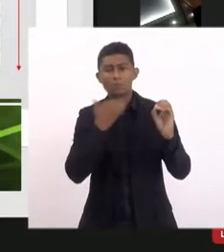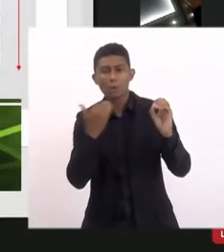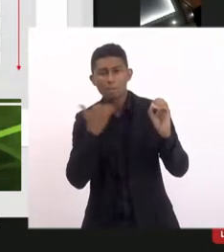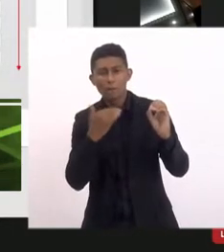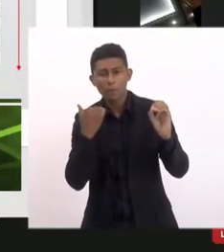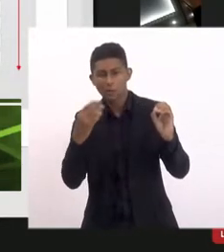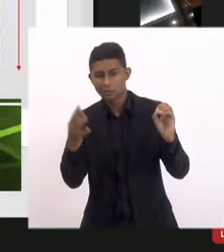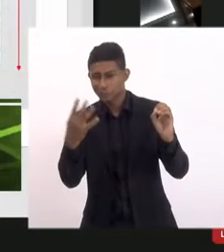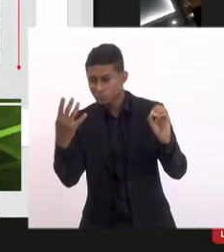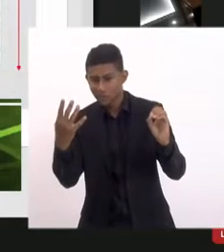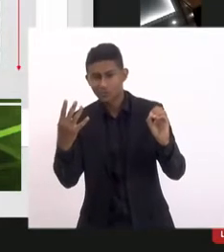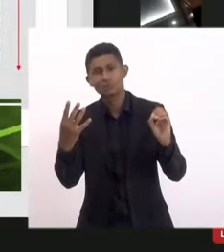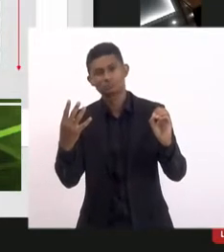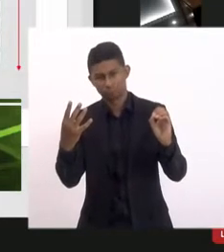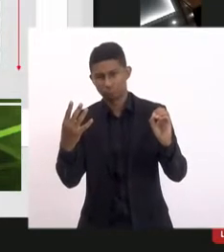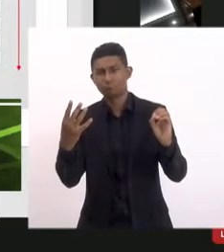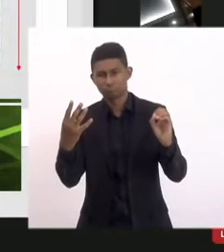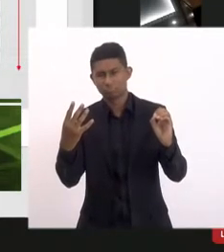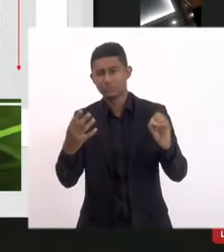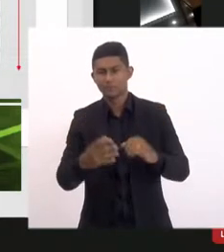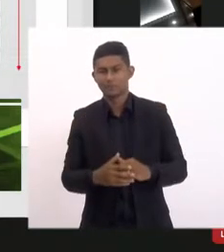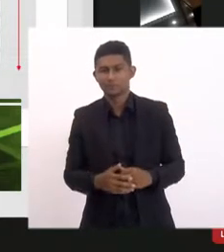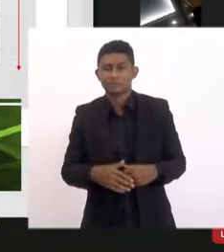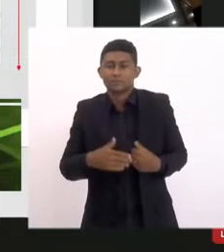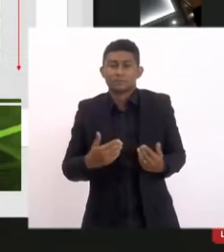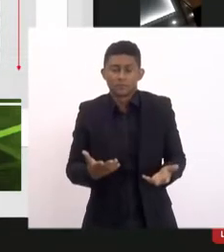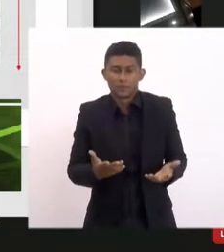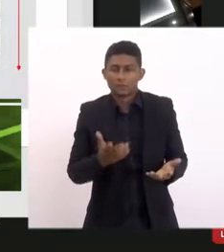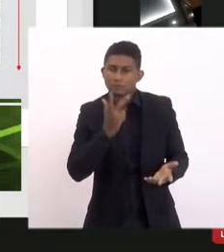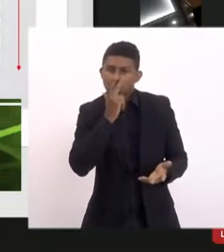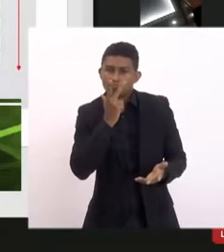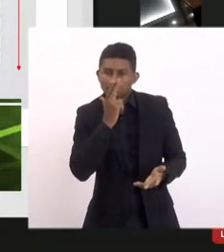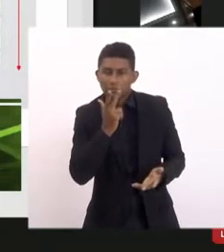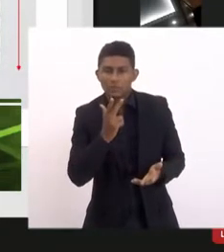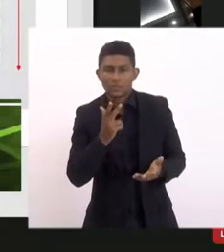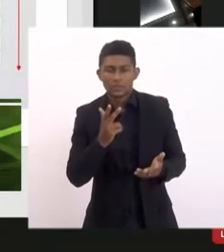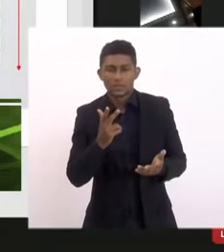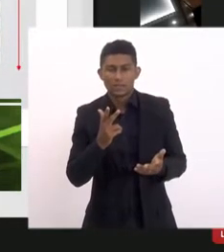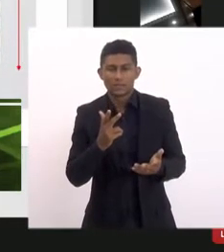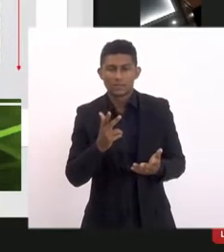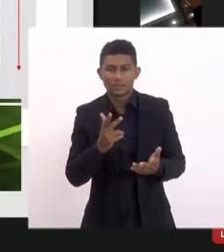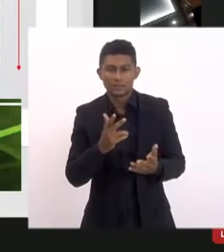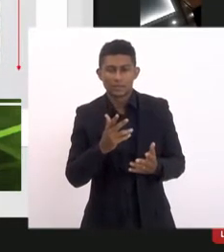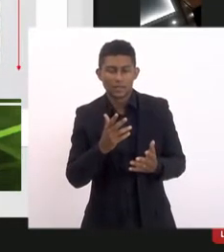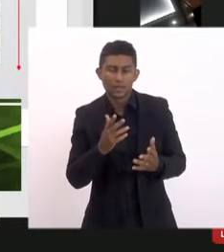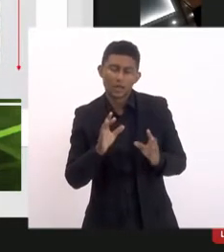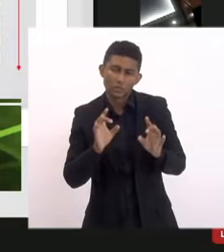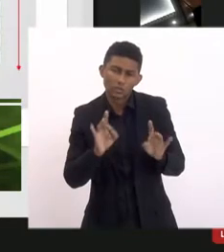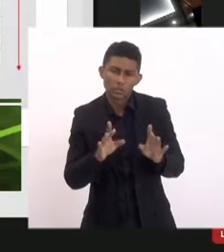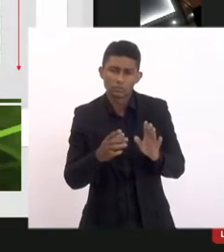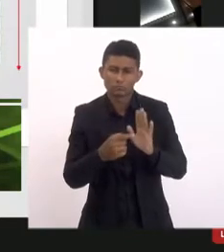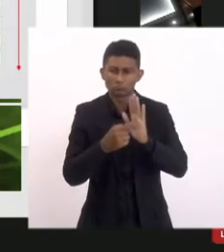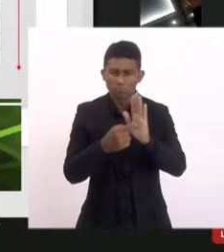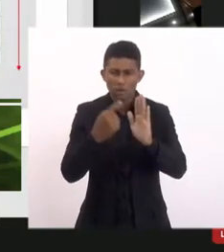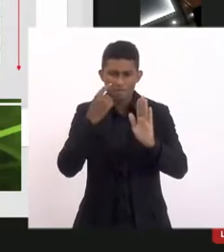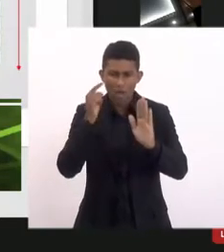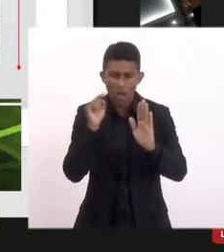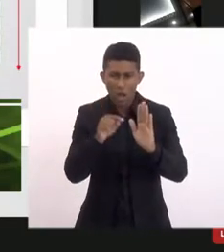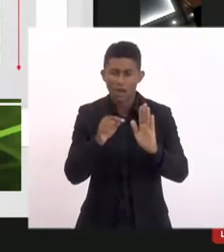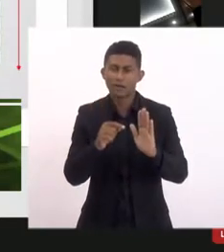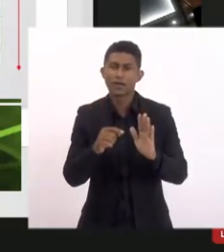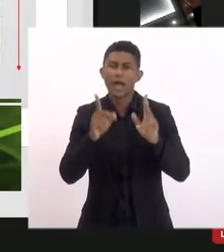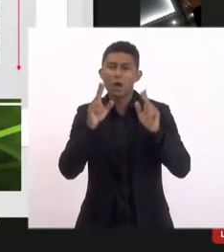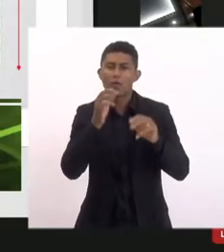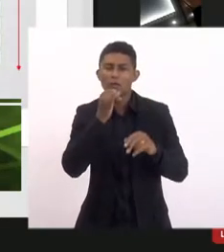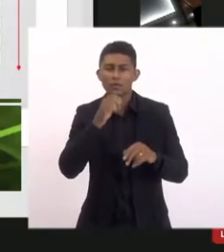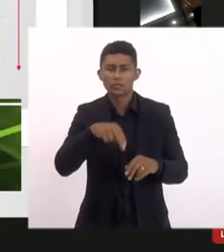não consegue fazer o cálculo, né? Com o denominador ali em 0. Mas é o mesmo que você colocar, olhar aqui a região norte, que